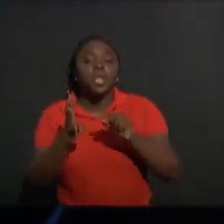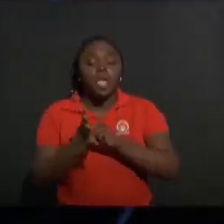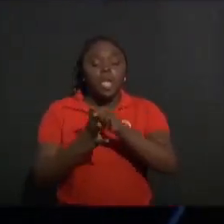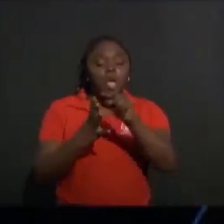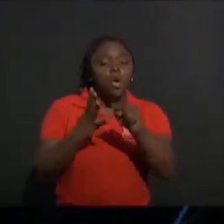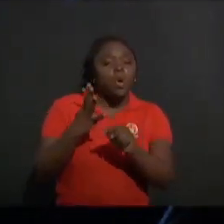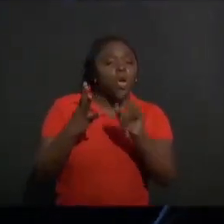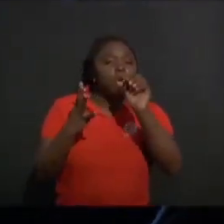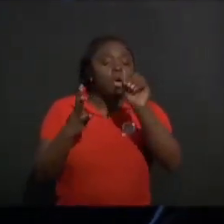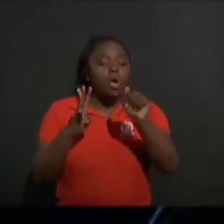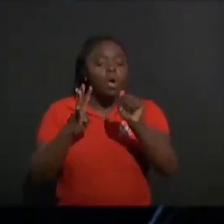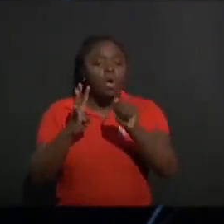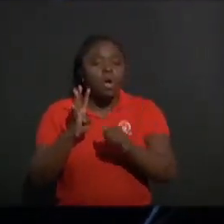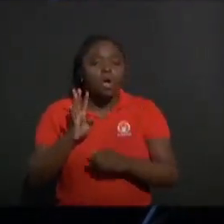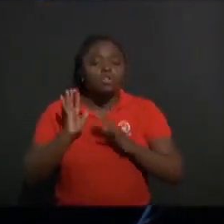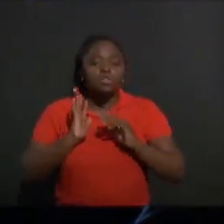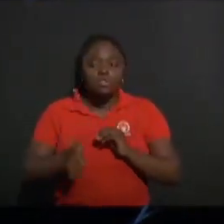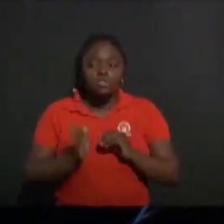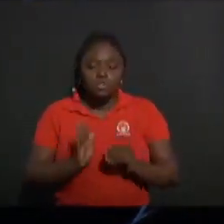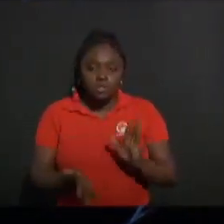está guardado para o fogo.